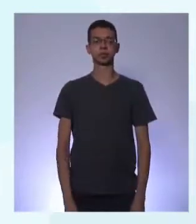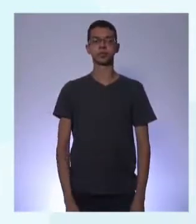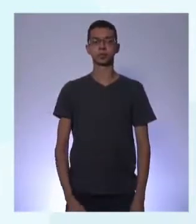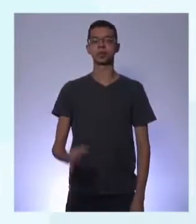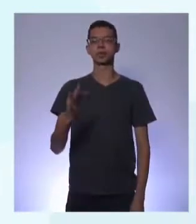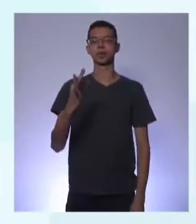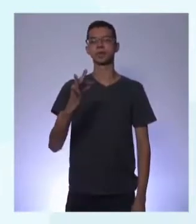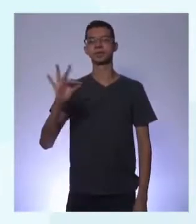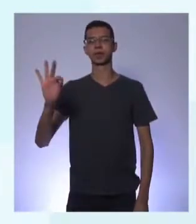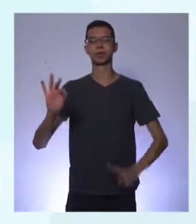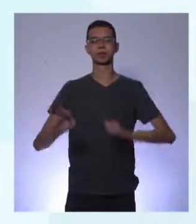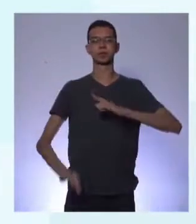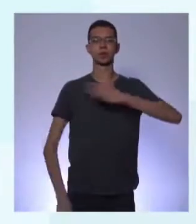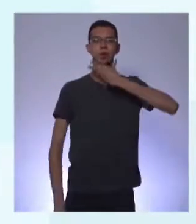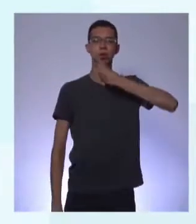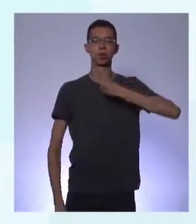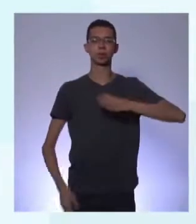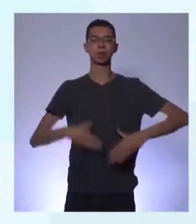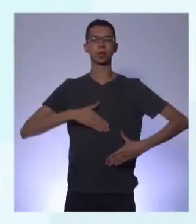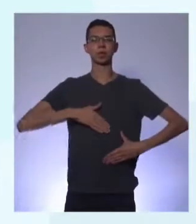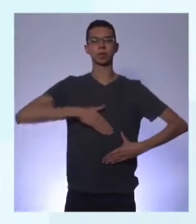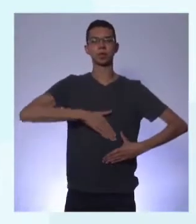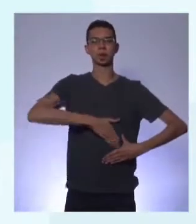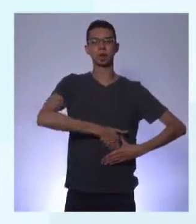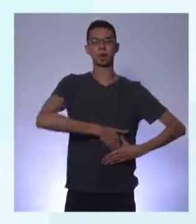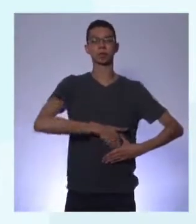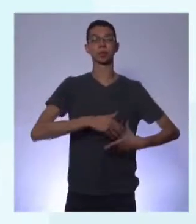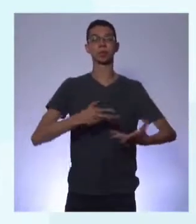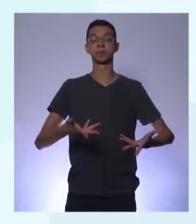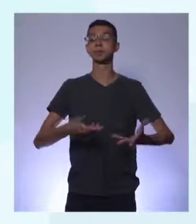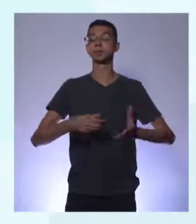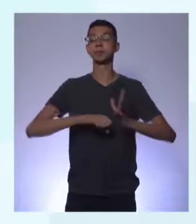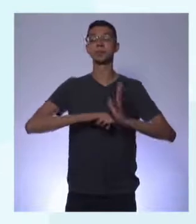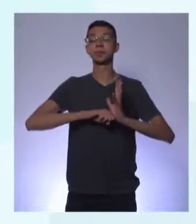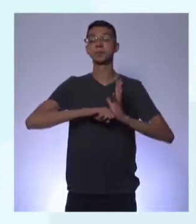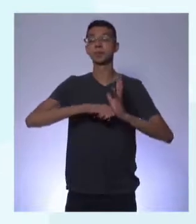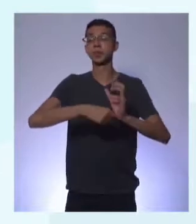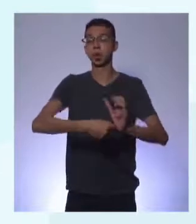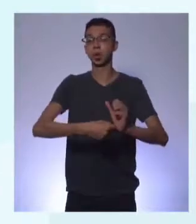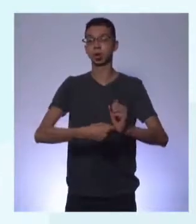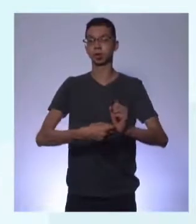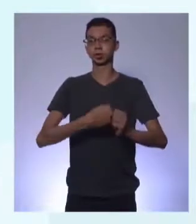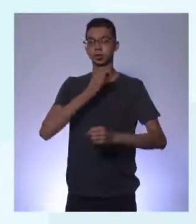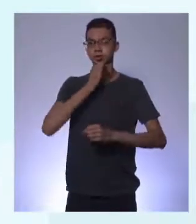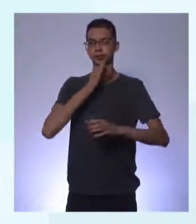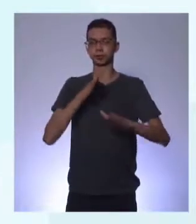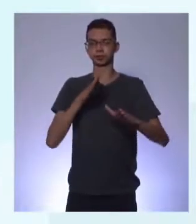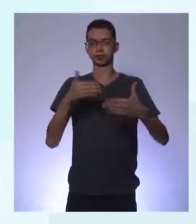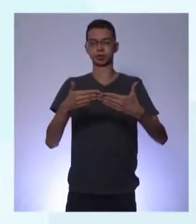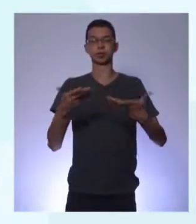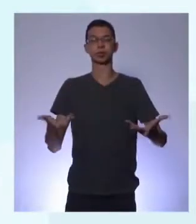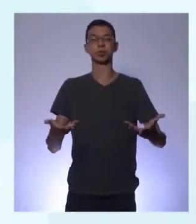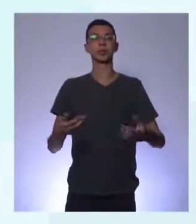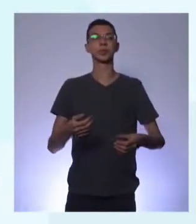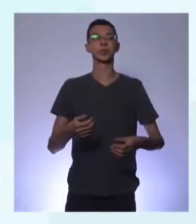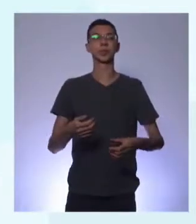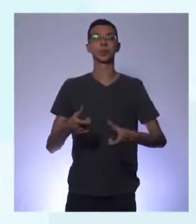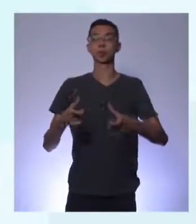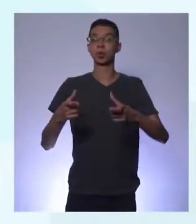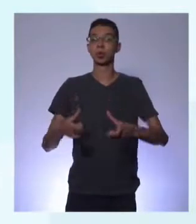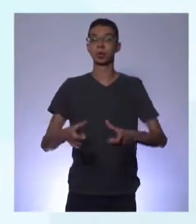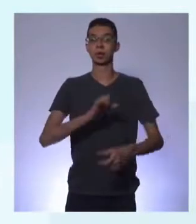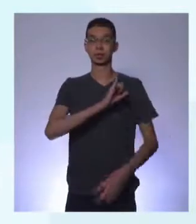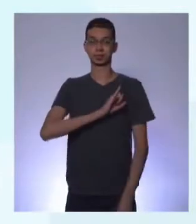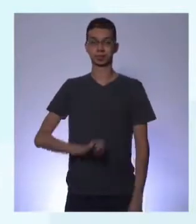França de Napoleão, Portugal ficou pressionado entre a ordem do imperador e romper relações